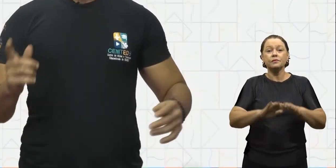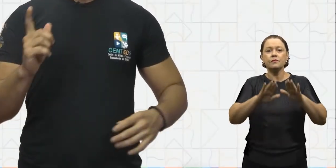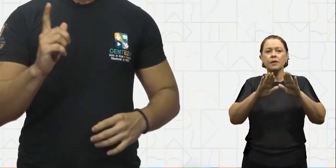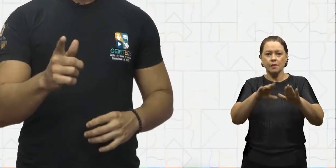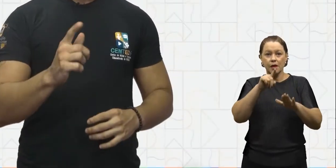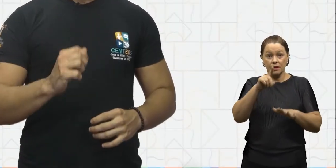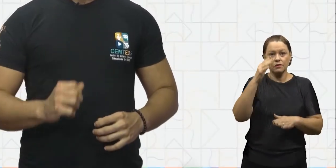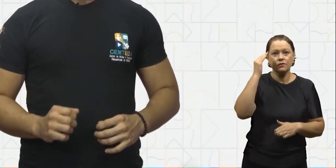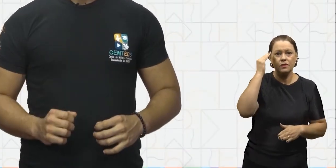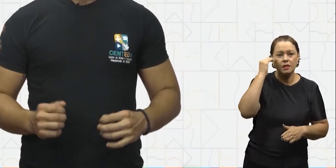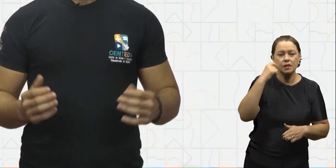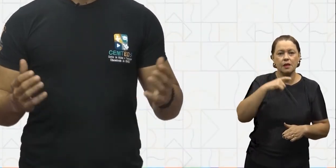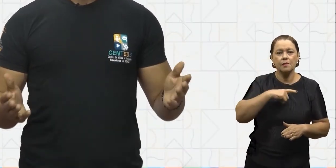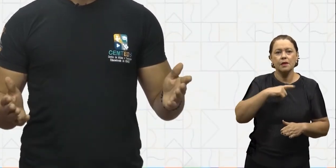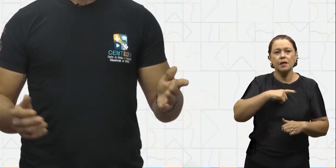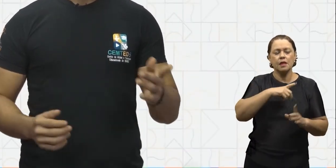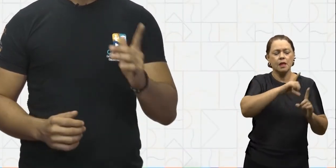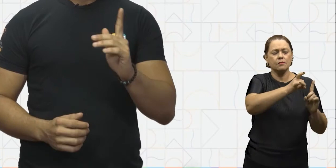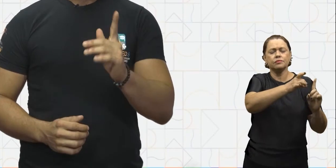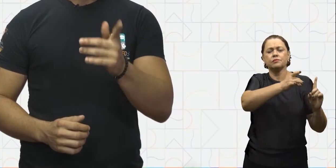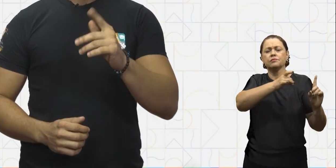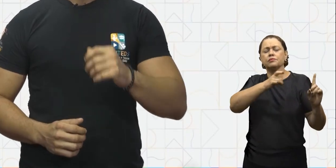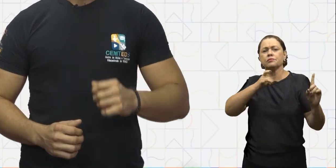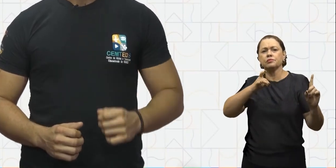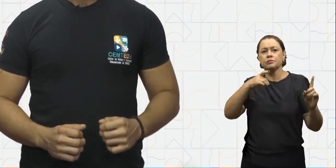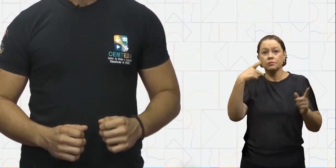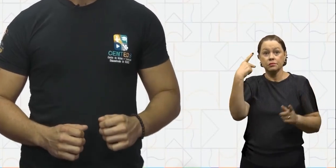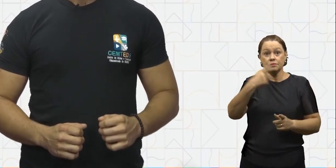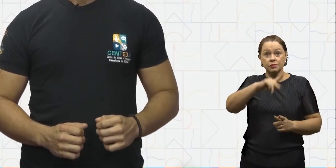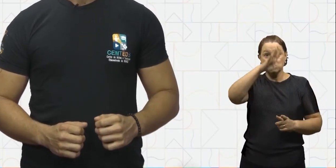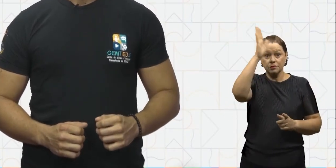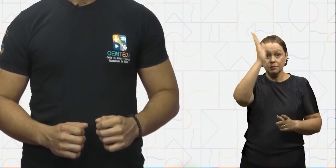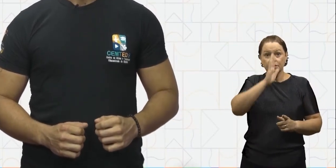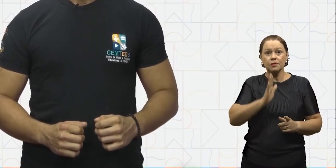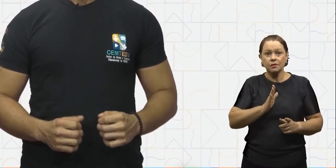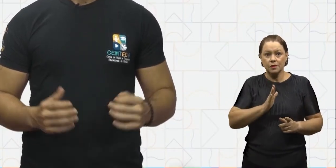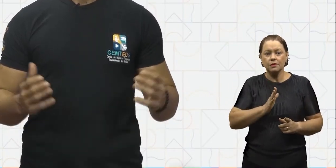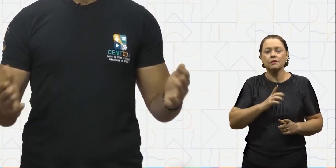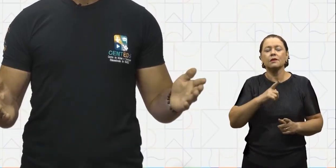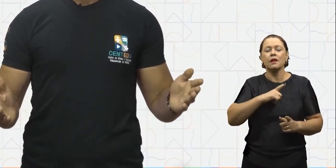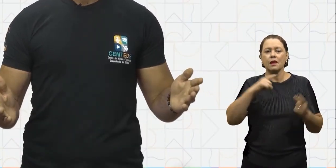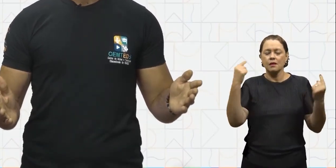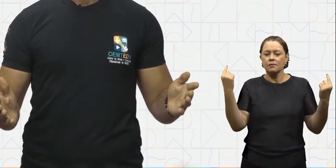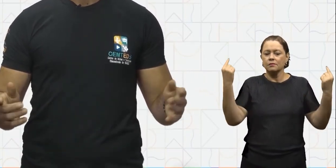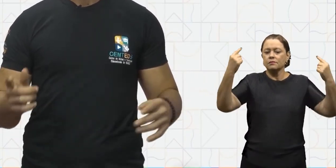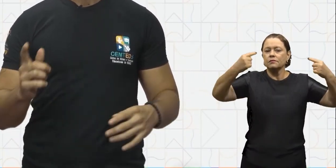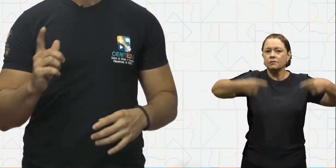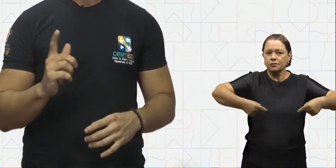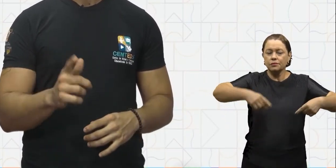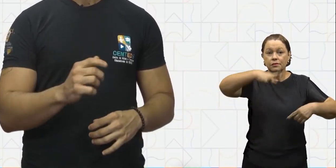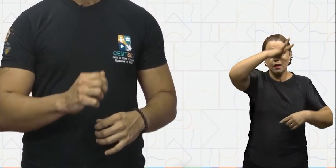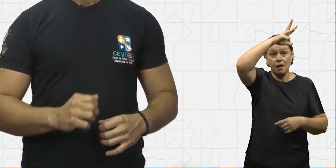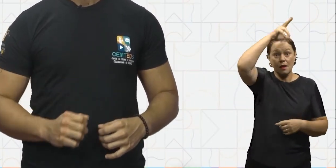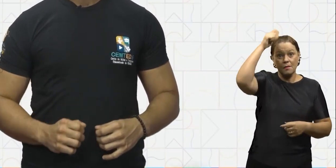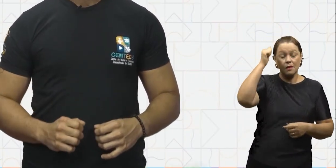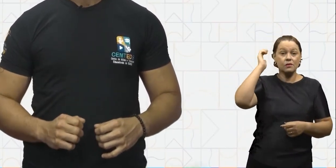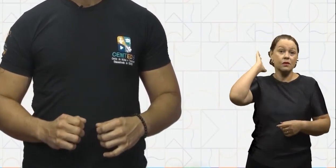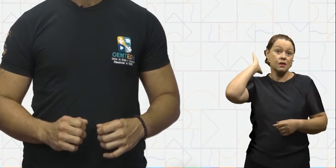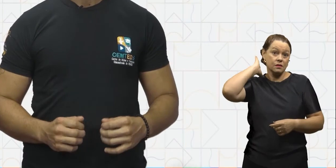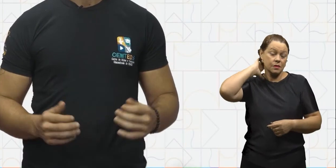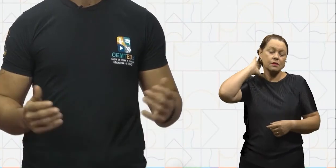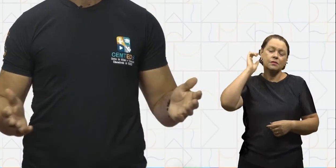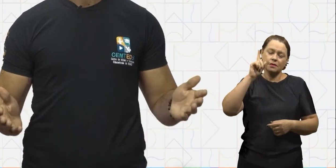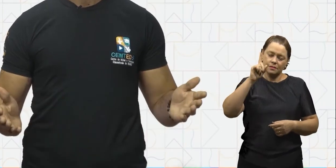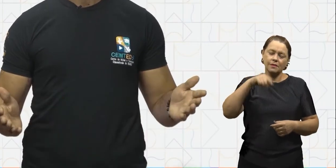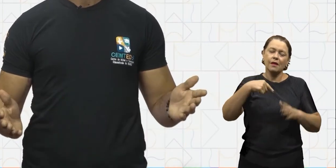Mas você sabia que existe xenofobia contra pessoas do nosso próprio país? A rivalidade histórica entre amazonenses e